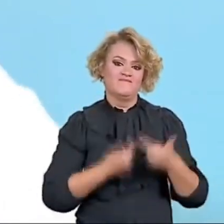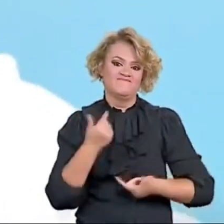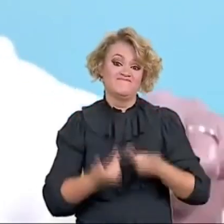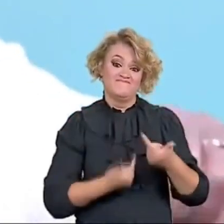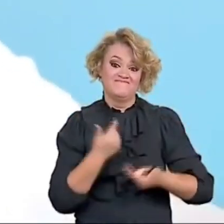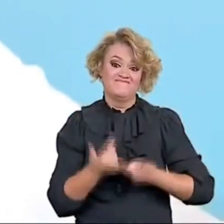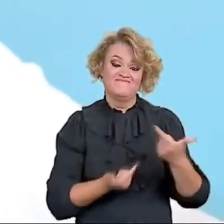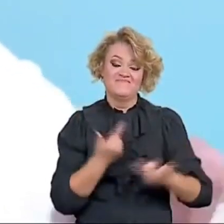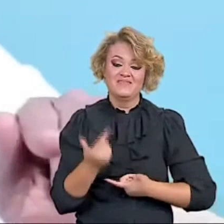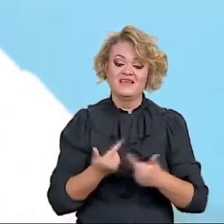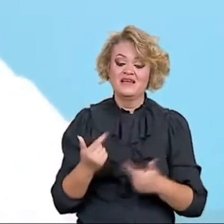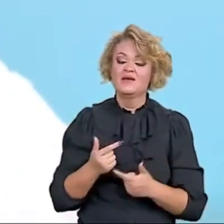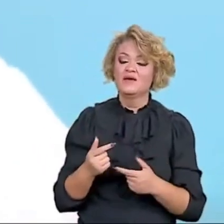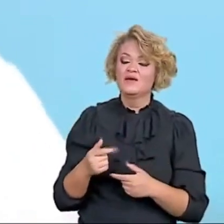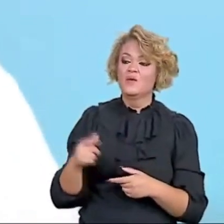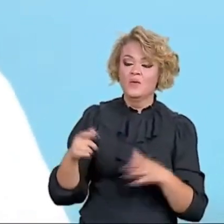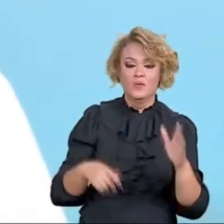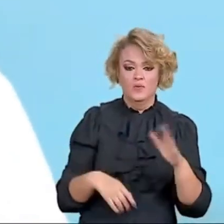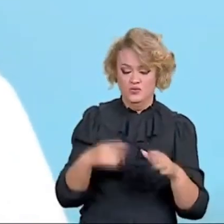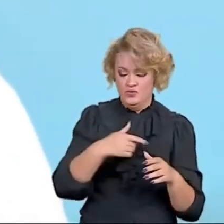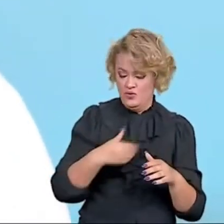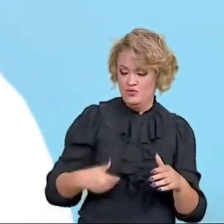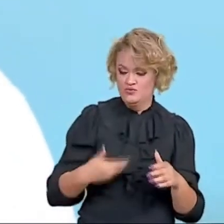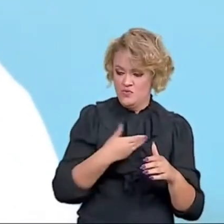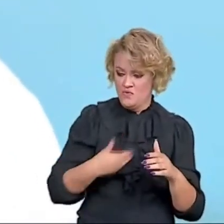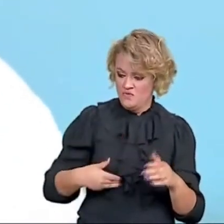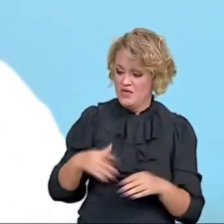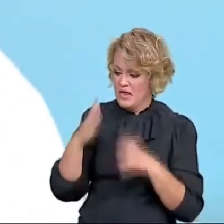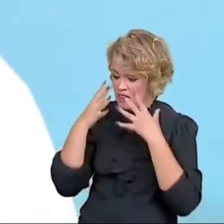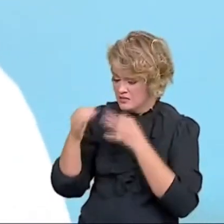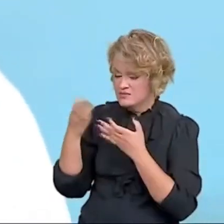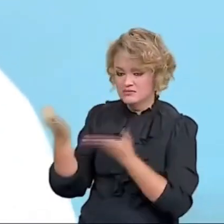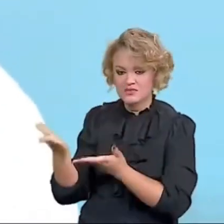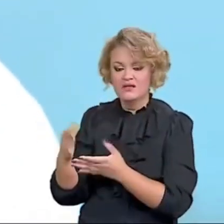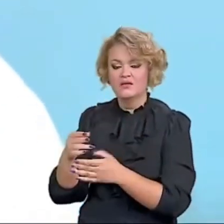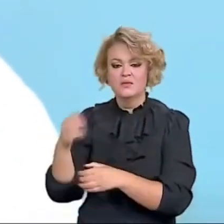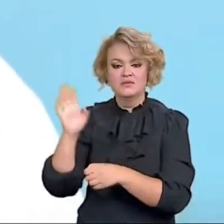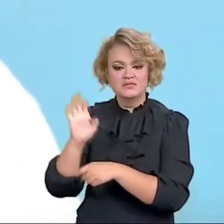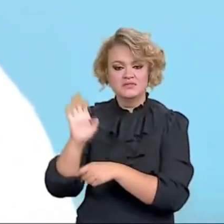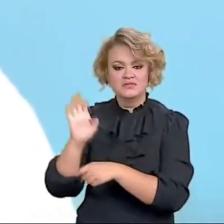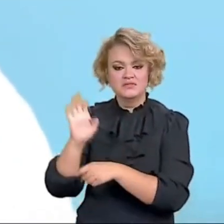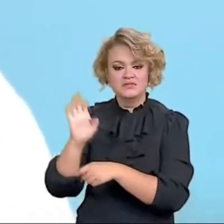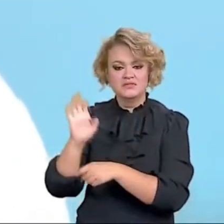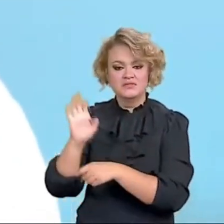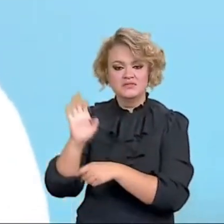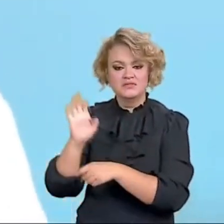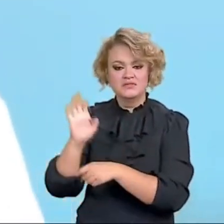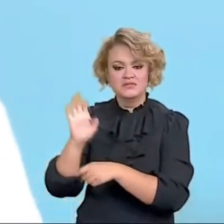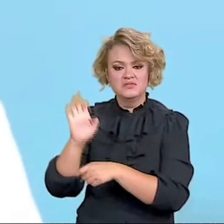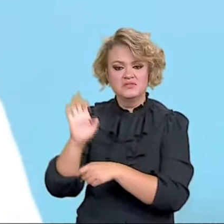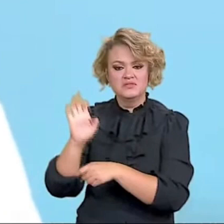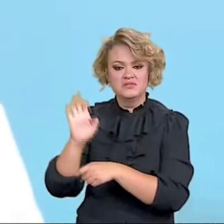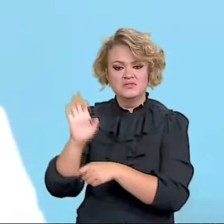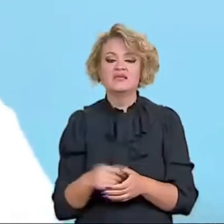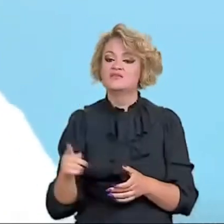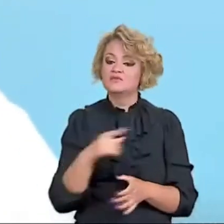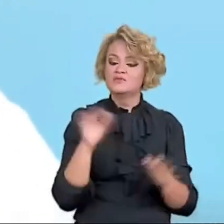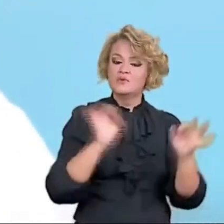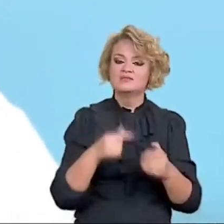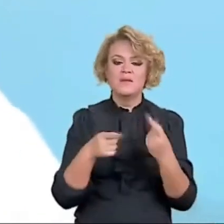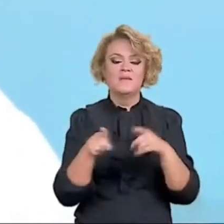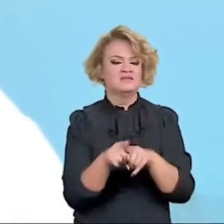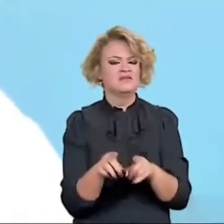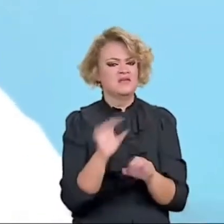do Estado, do município, do Estado e da União. E nós estamos construindo essa parceria que eu acho fantástica. É por